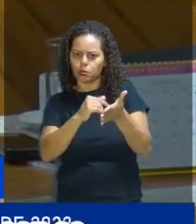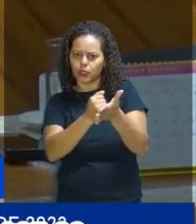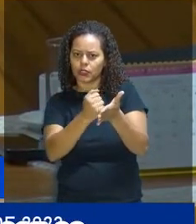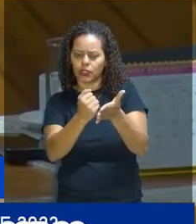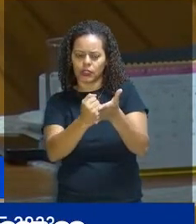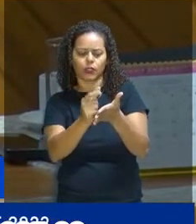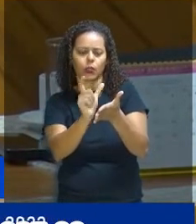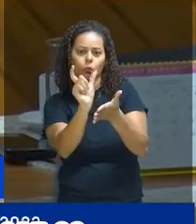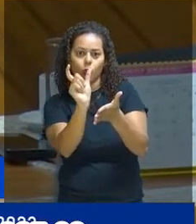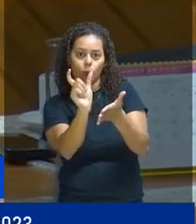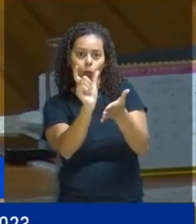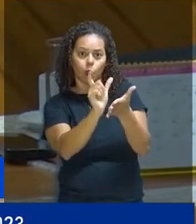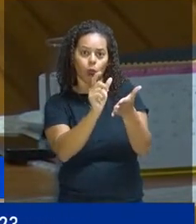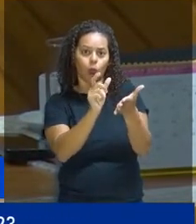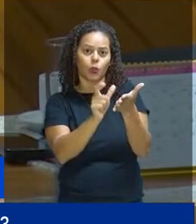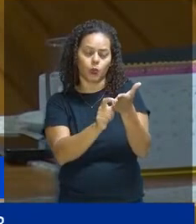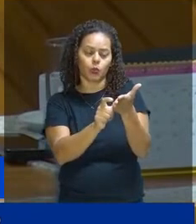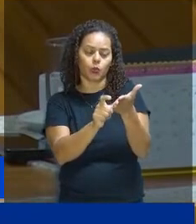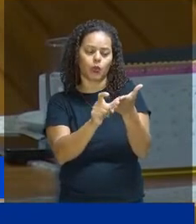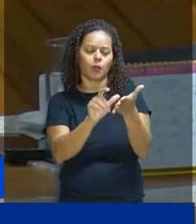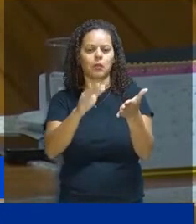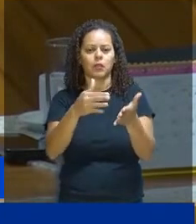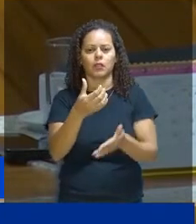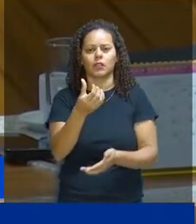Consultoria, no valor de